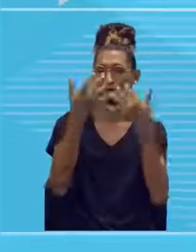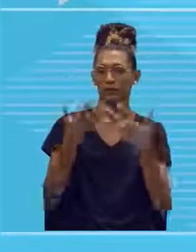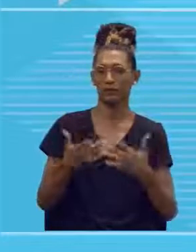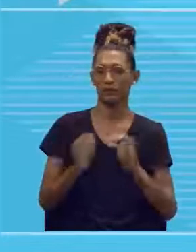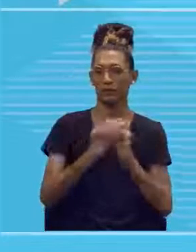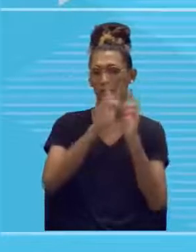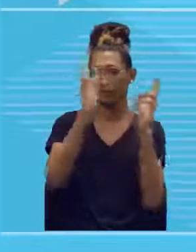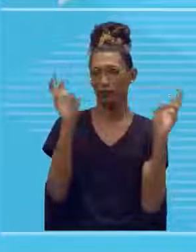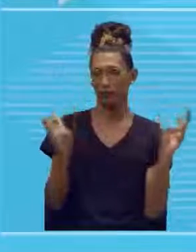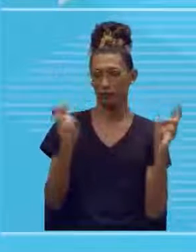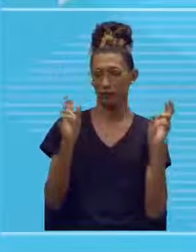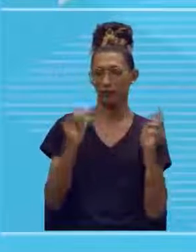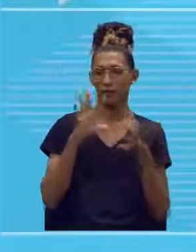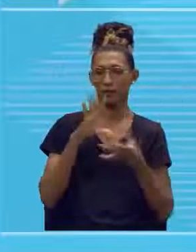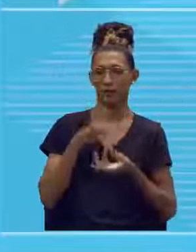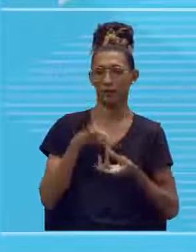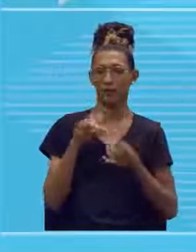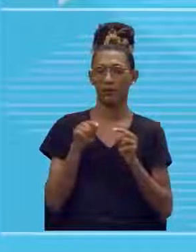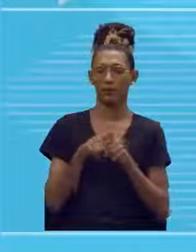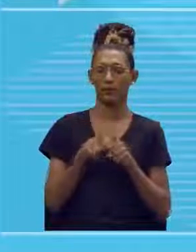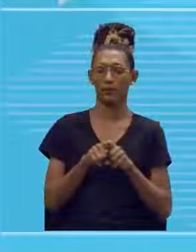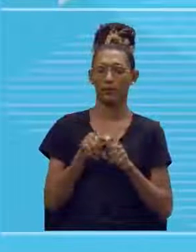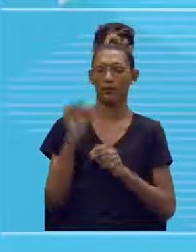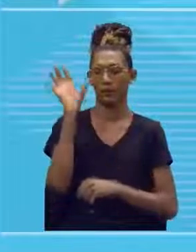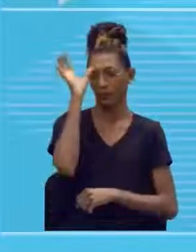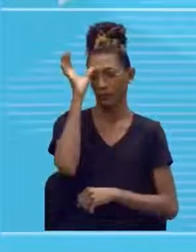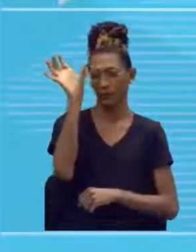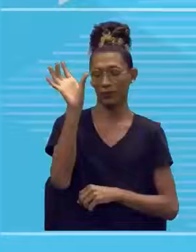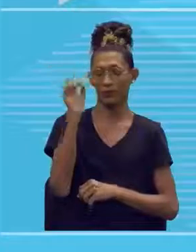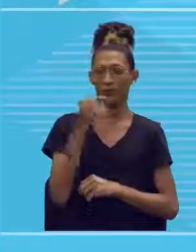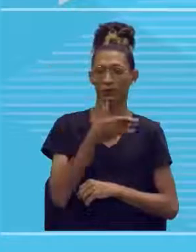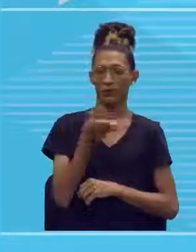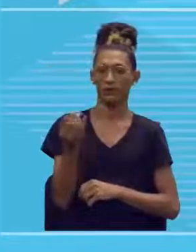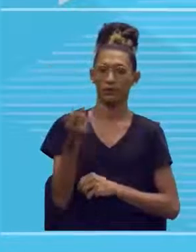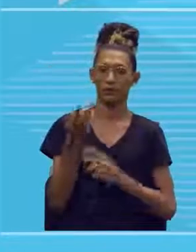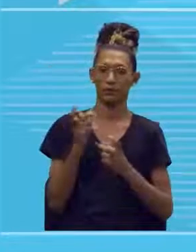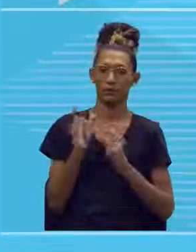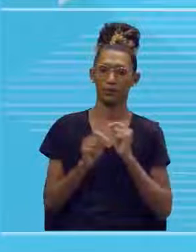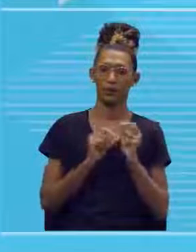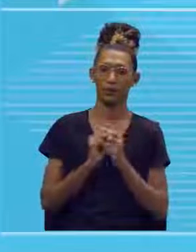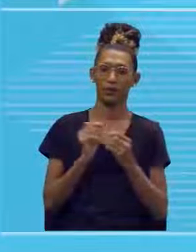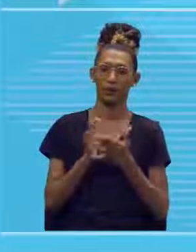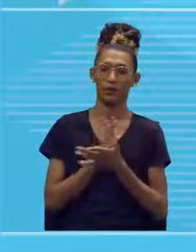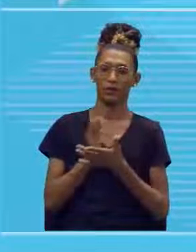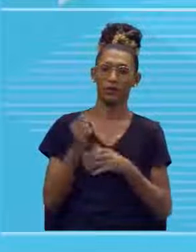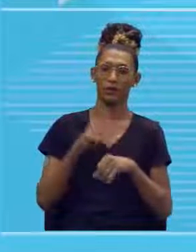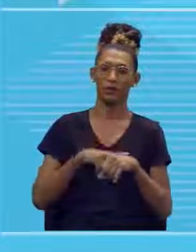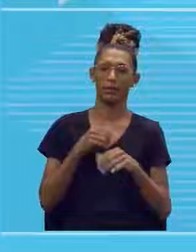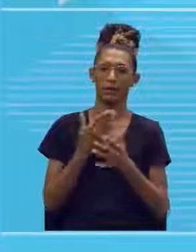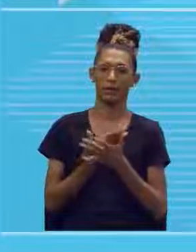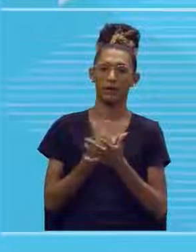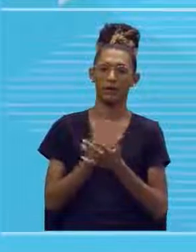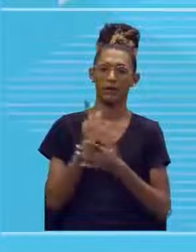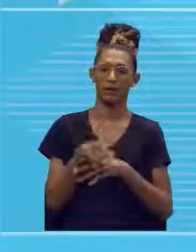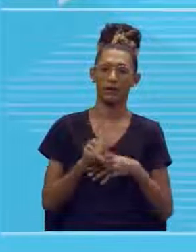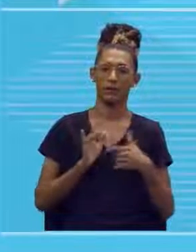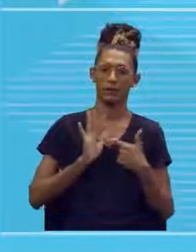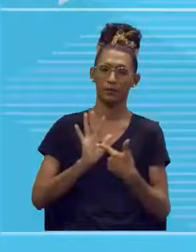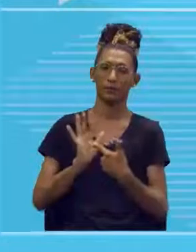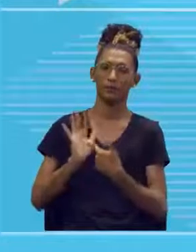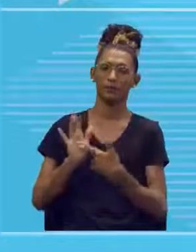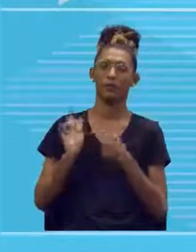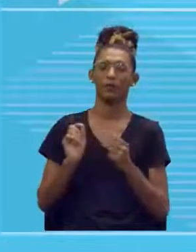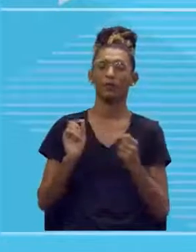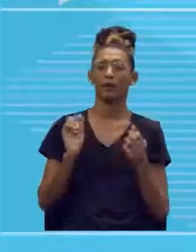astronomia e cultura vocês viram que bom a parte da nossa aula foi trazendo né Essas